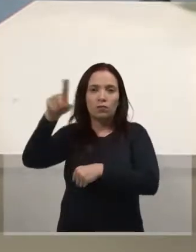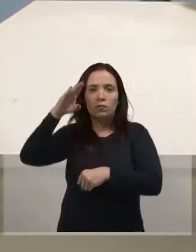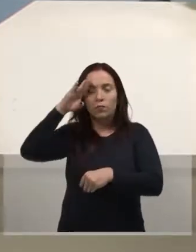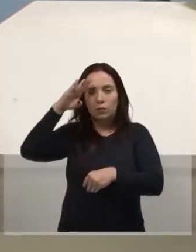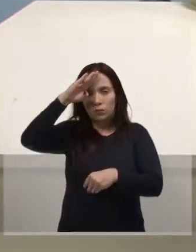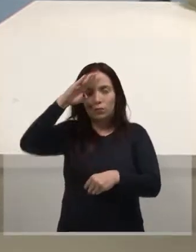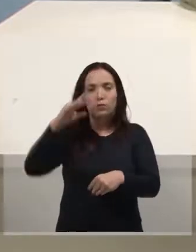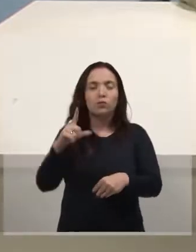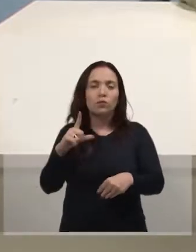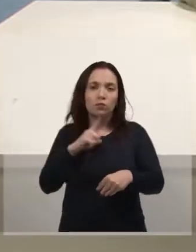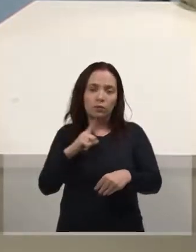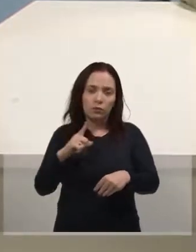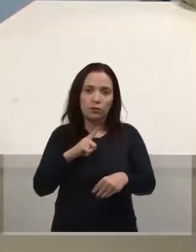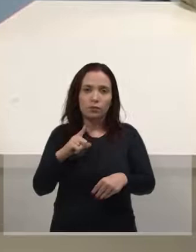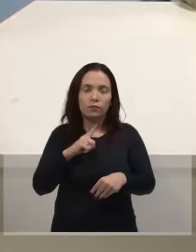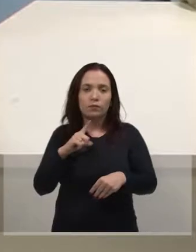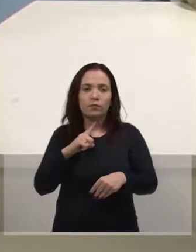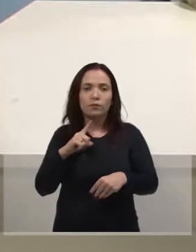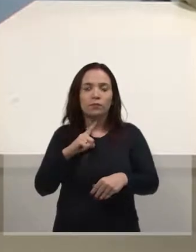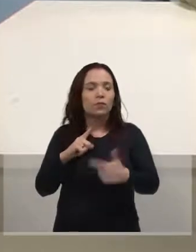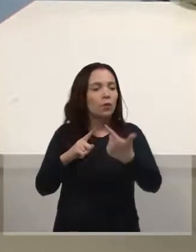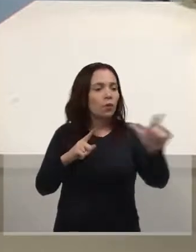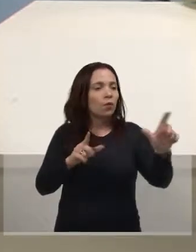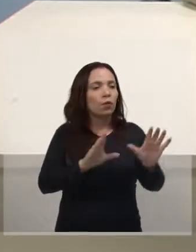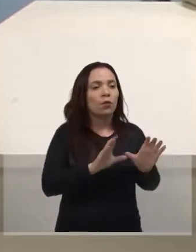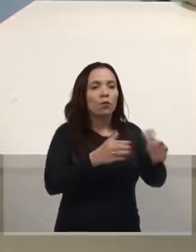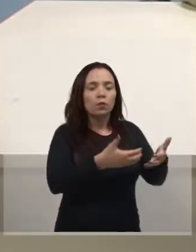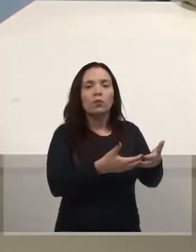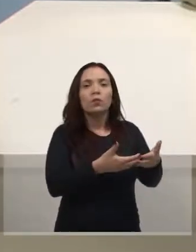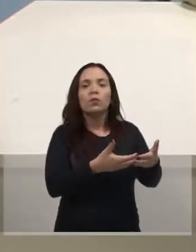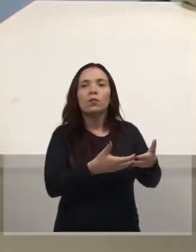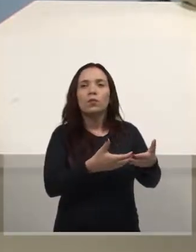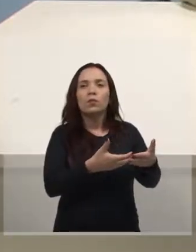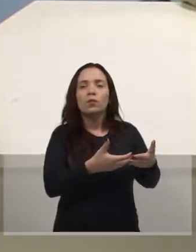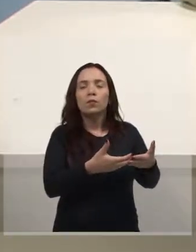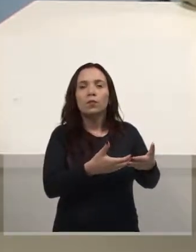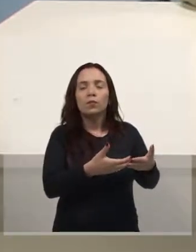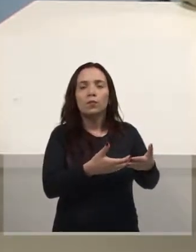teve outro terço que foi para